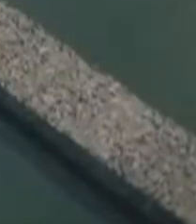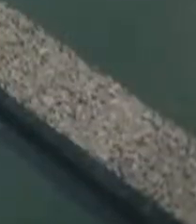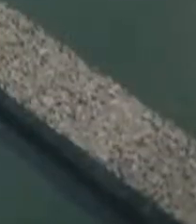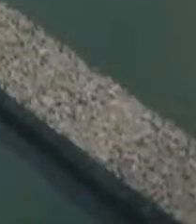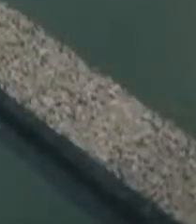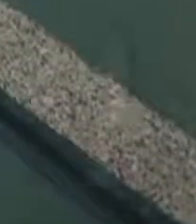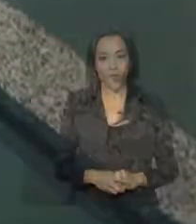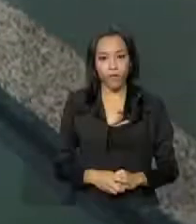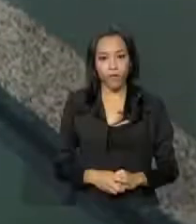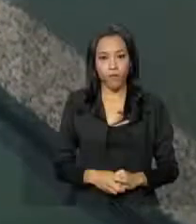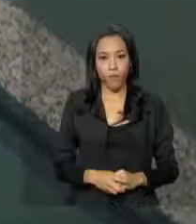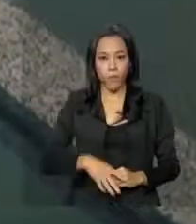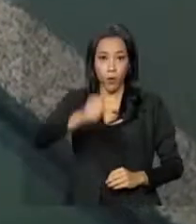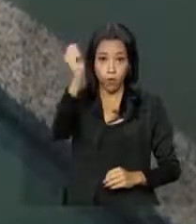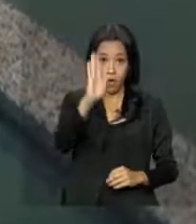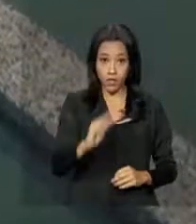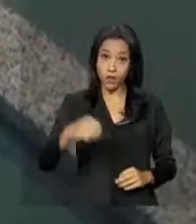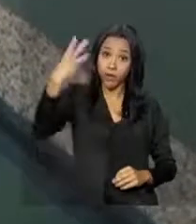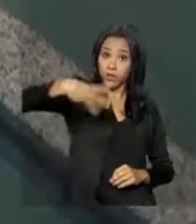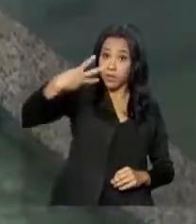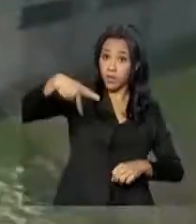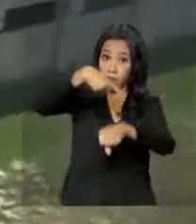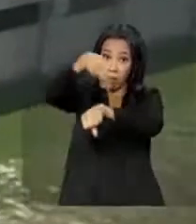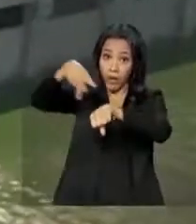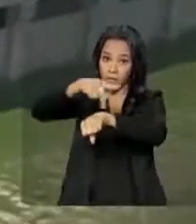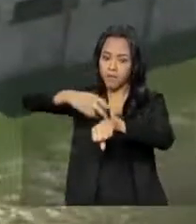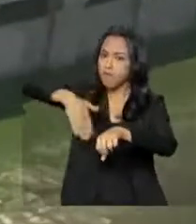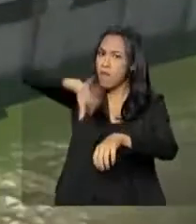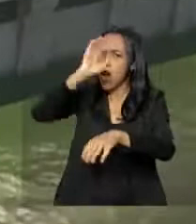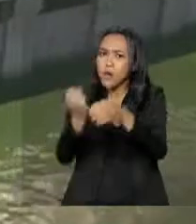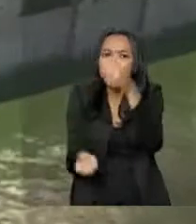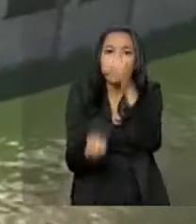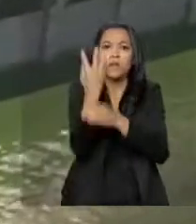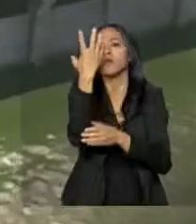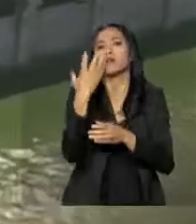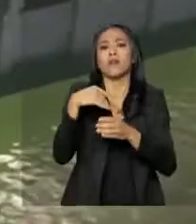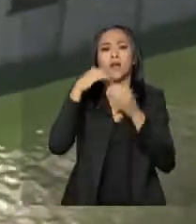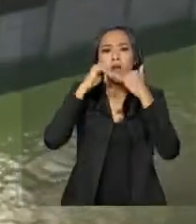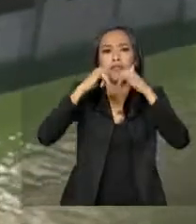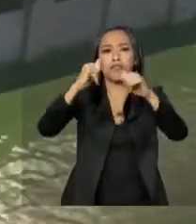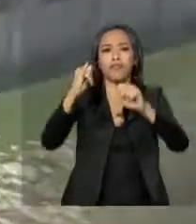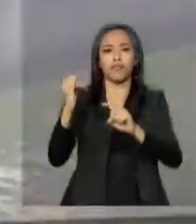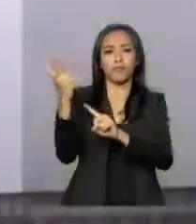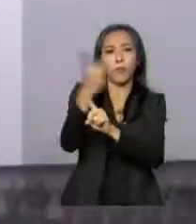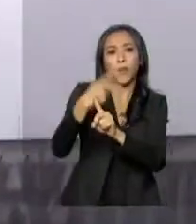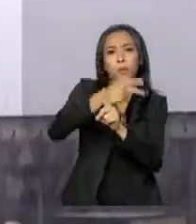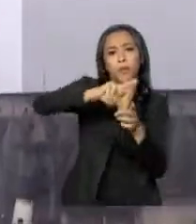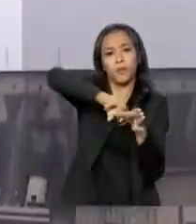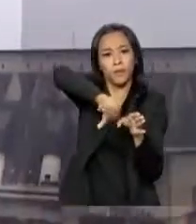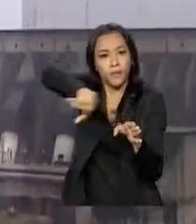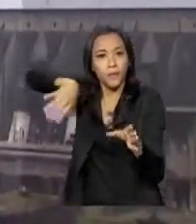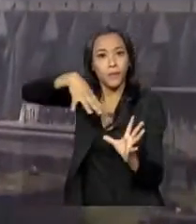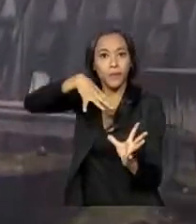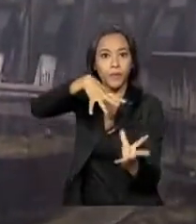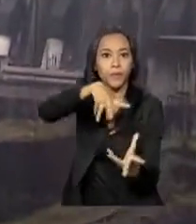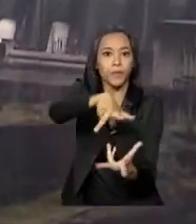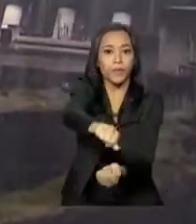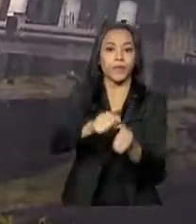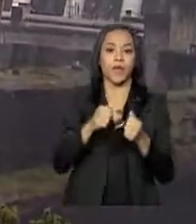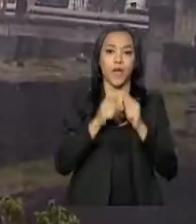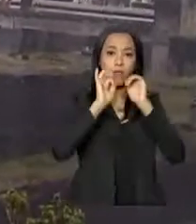O Brasil é o terceiro país que mais produz energia limpa no mundo. As hidrelétricas respondem por mais